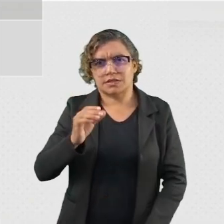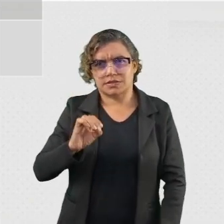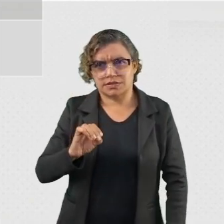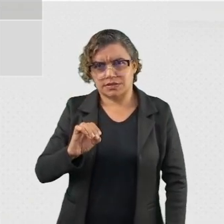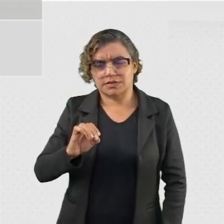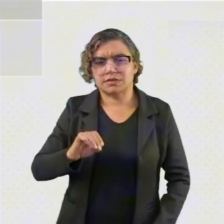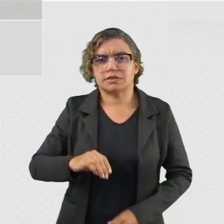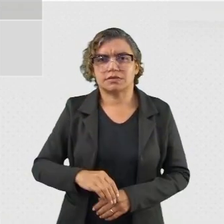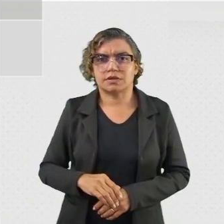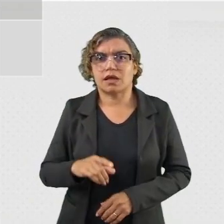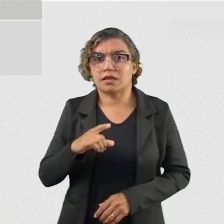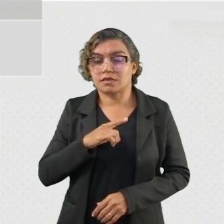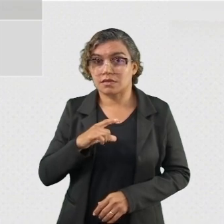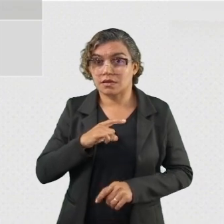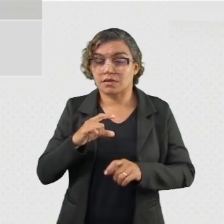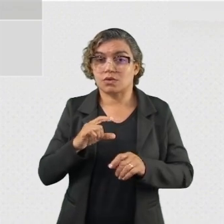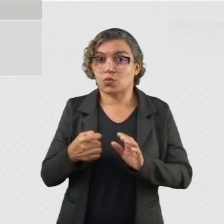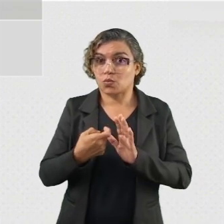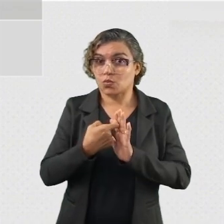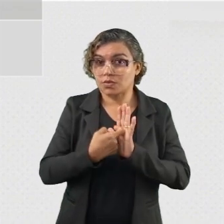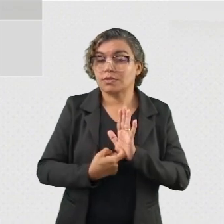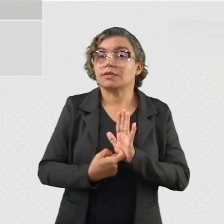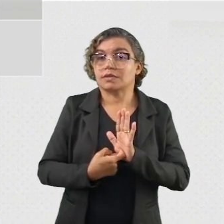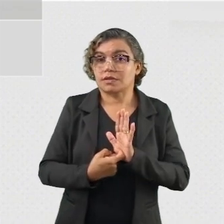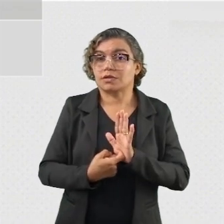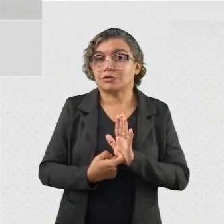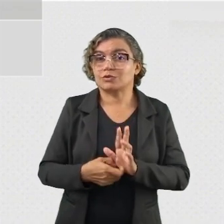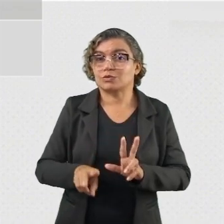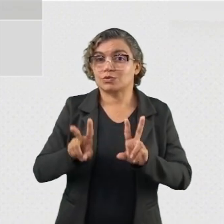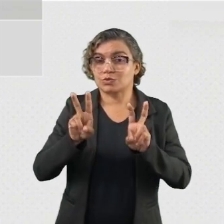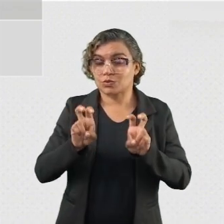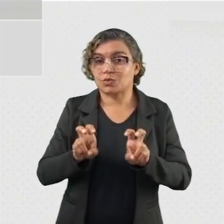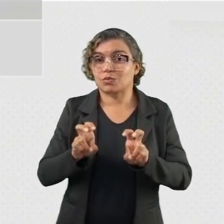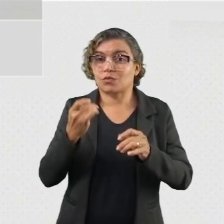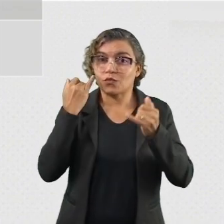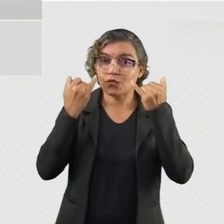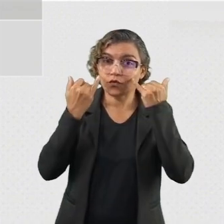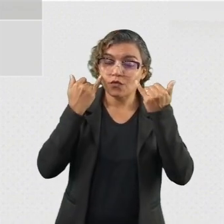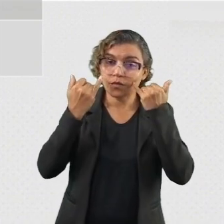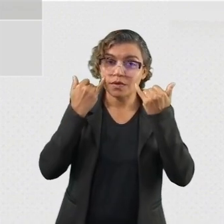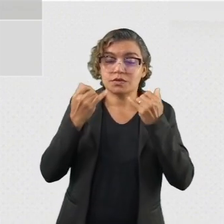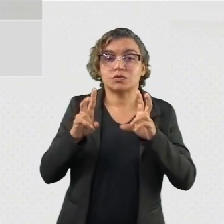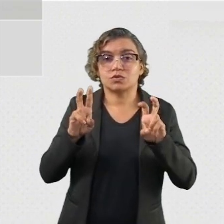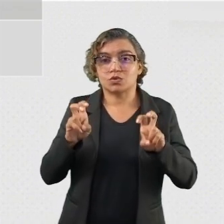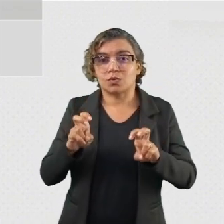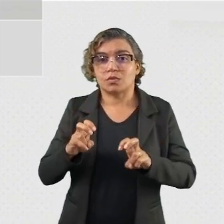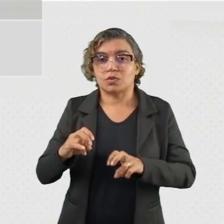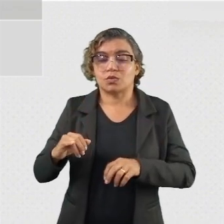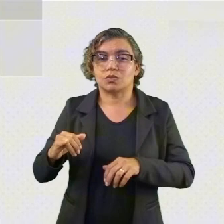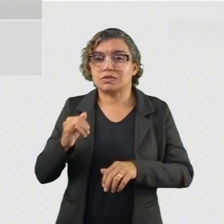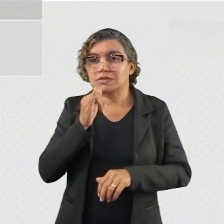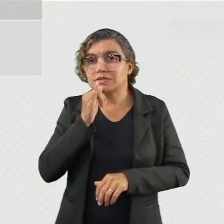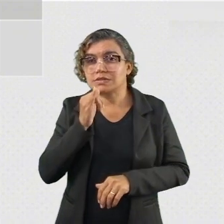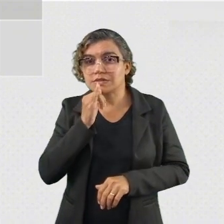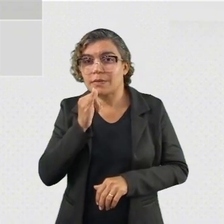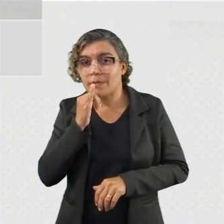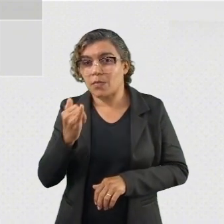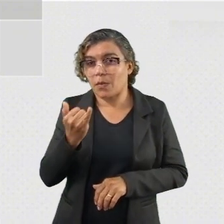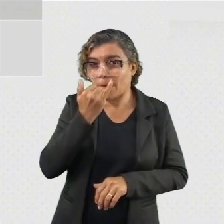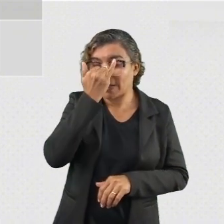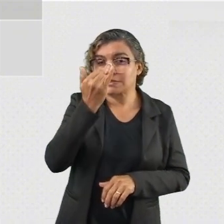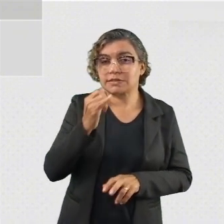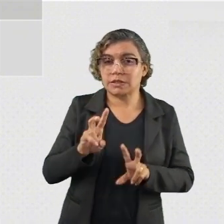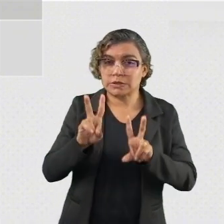mais. Caiu um texto justamente relatando uma notícia sobre um acidente com um caminhão. E aí apareceu a